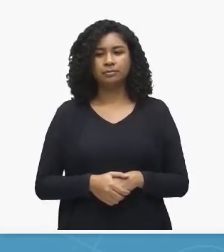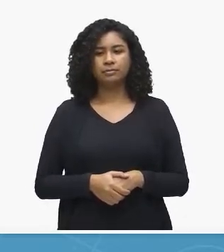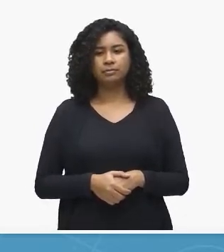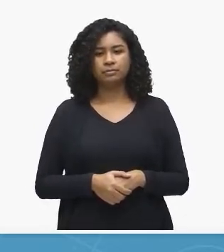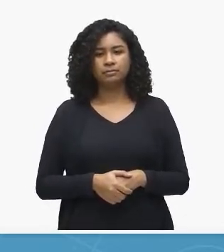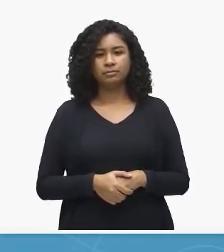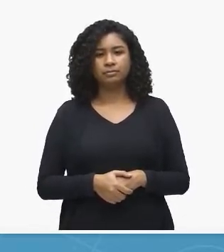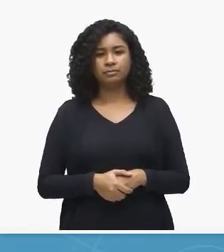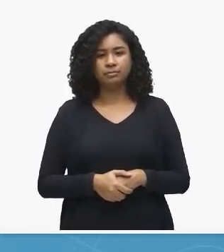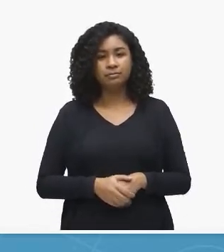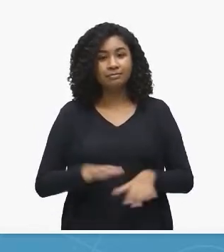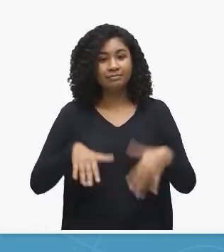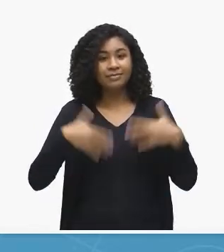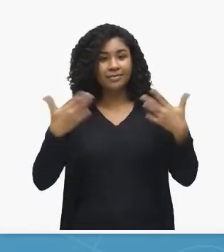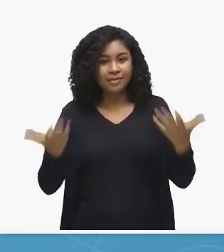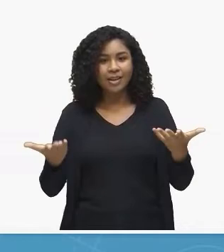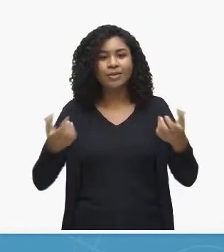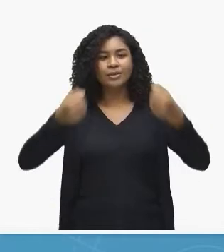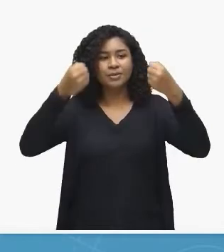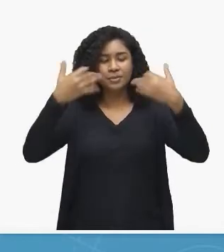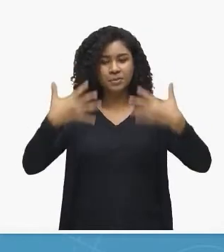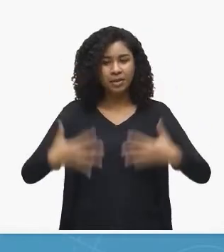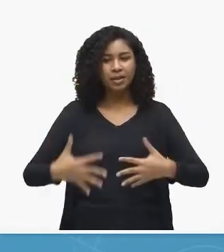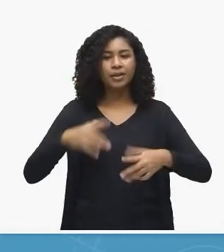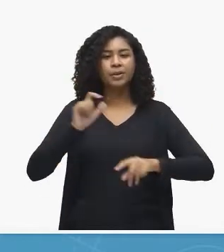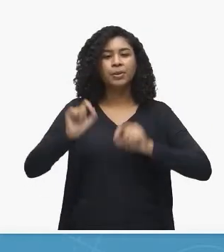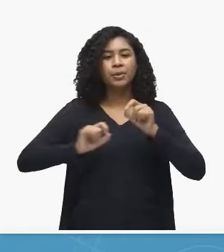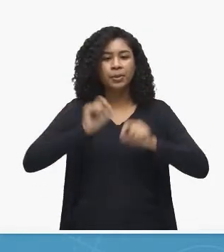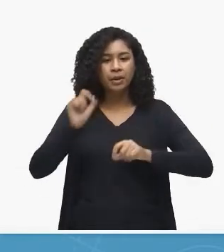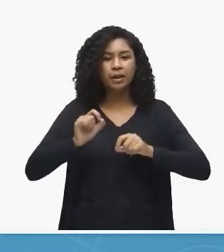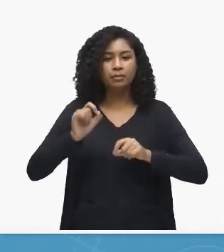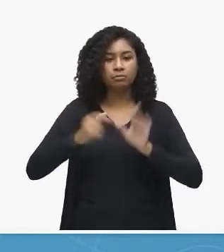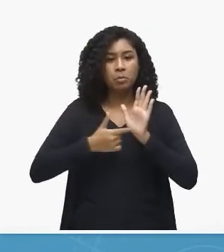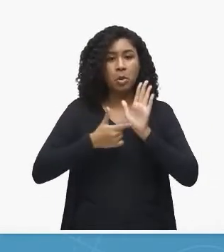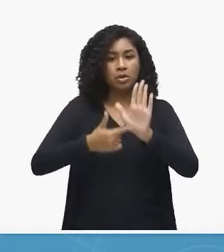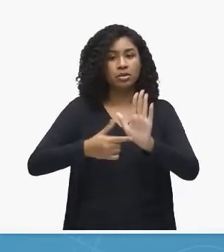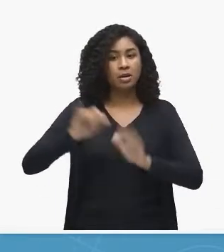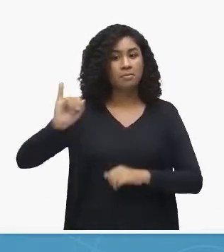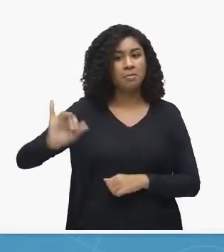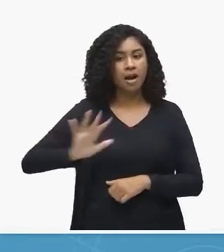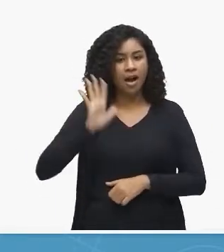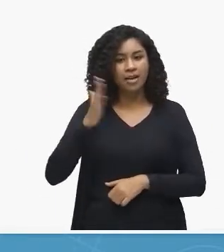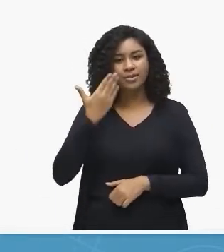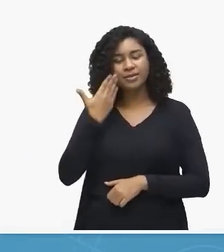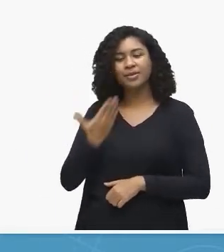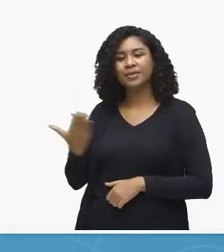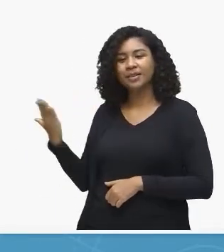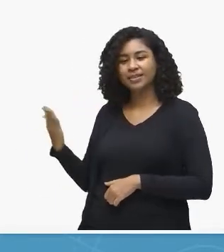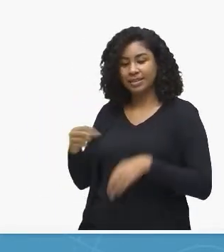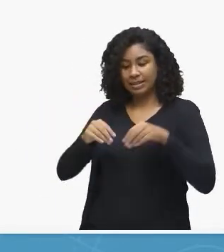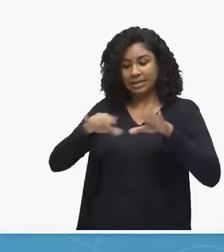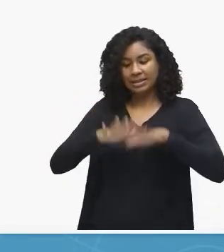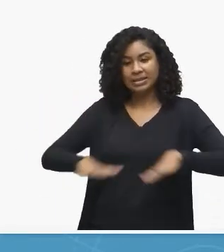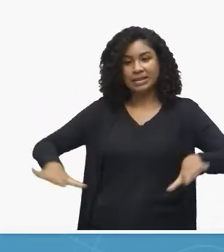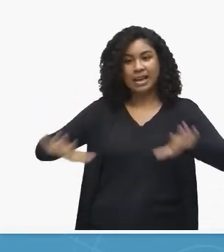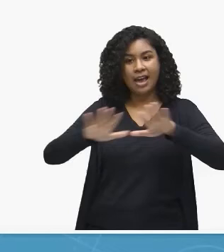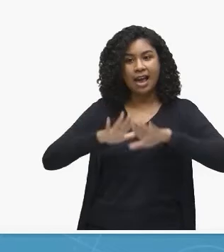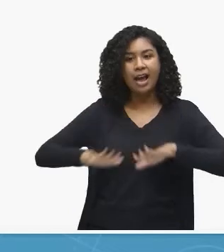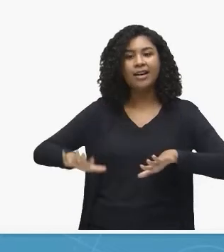França. Então, trago para vocês a imagem desse território aí, esse território de disputa, esse território